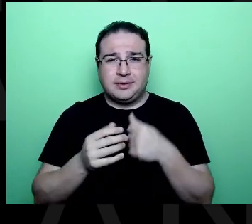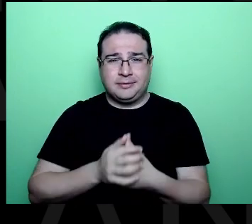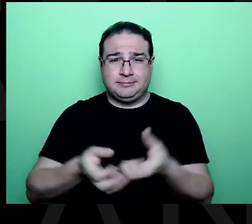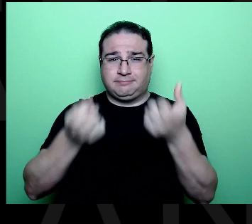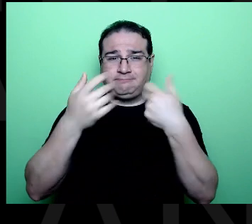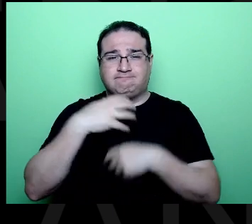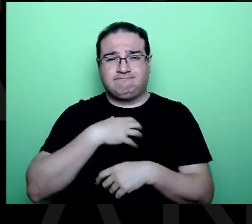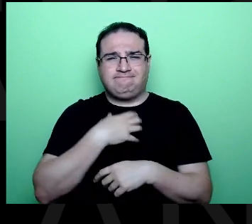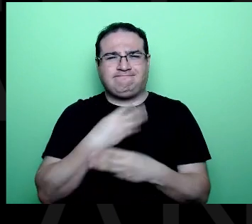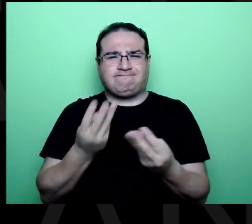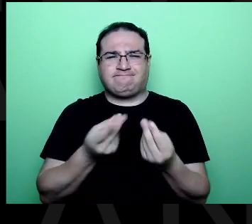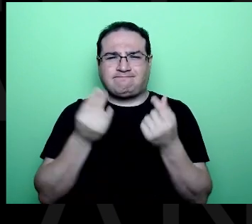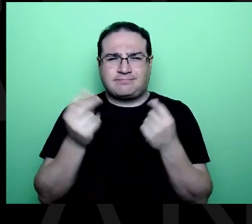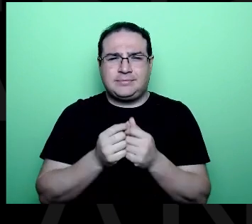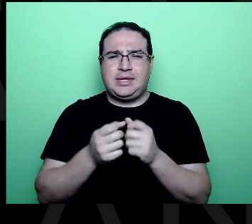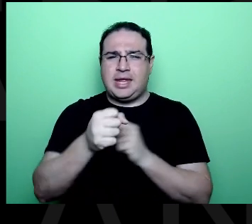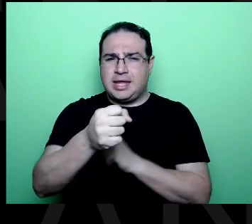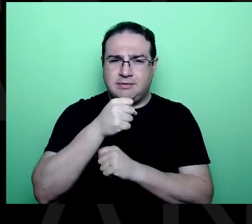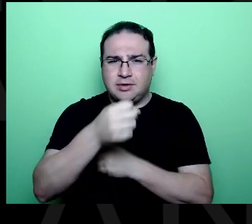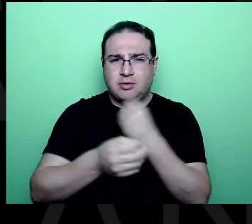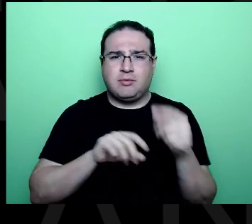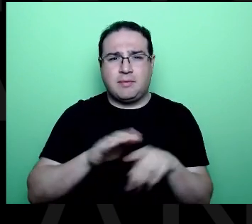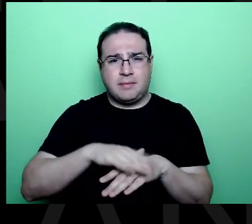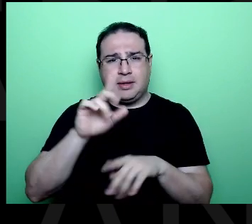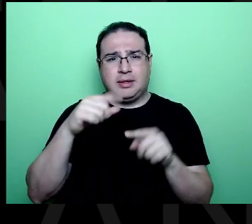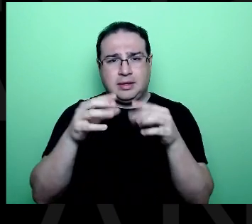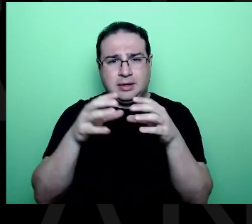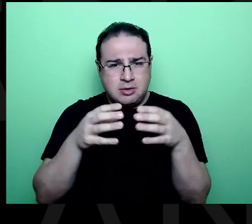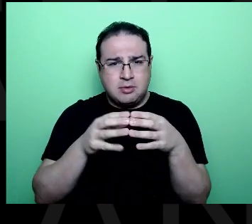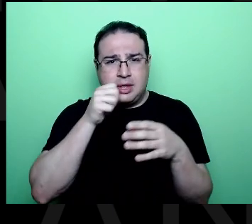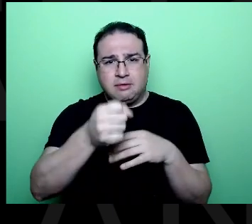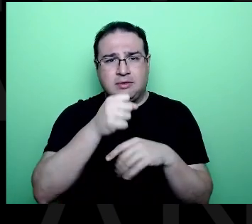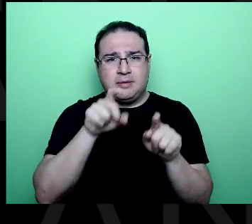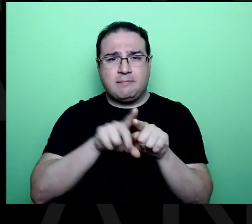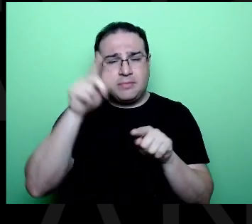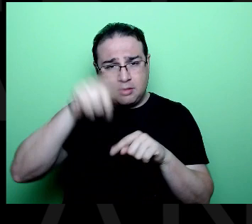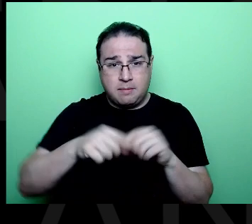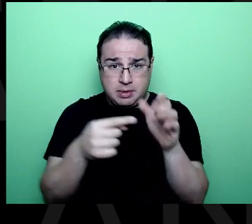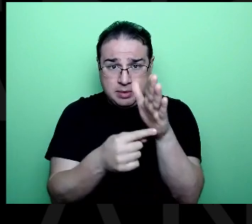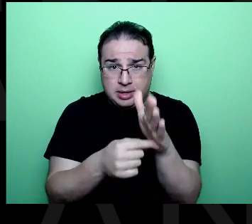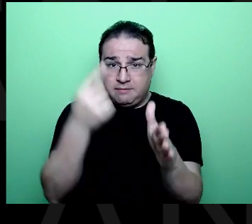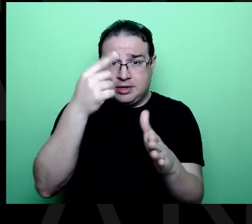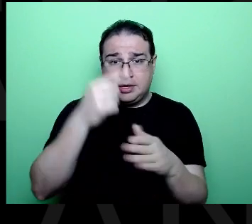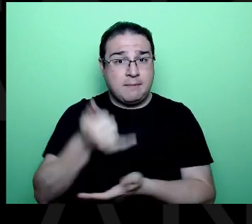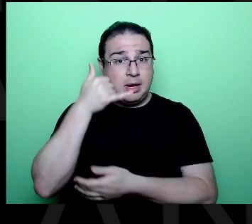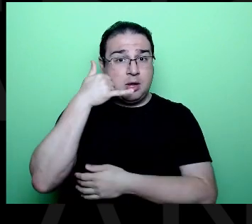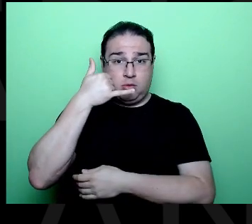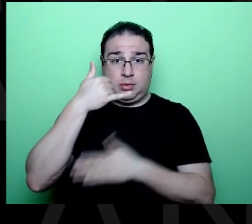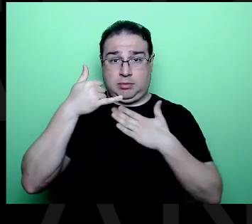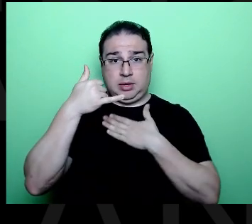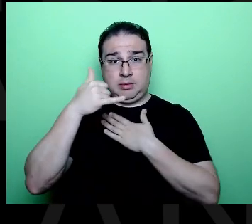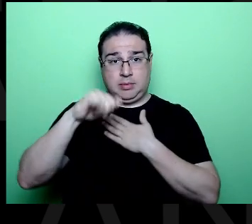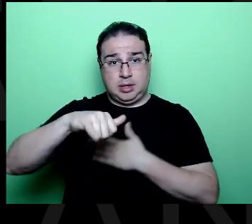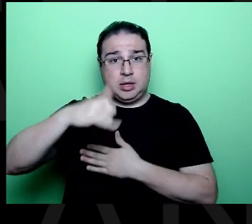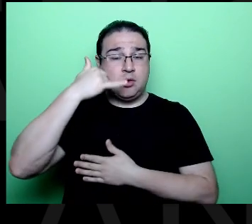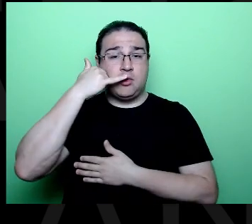E era muito legal. Depois a gente acaba sentindo falta dessas entrevistas, né? Tanto entrevistado quanto entrevistador. Aí foi a primeira